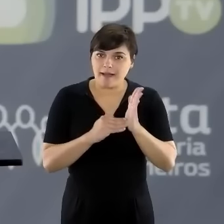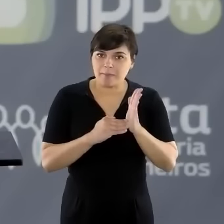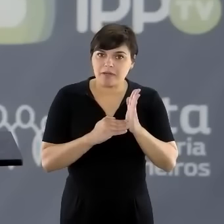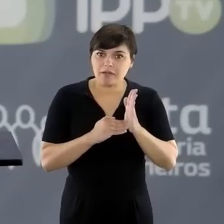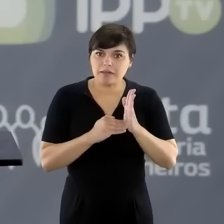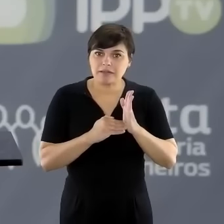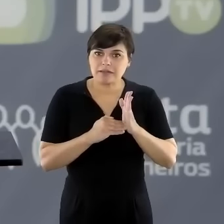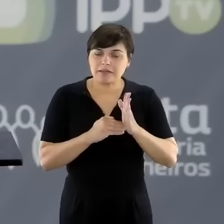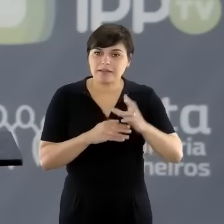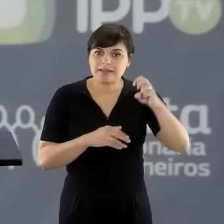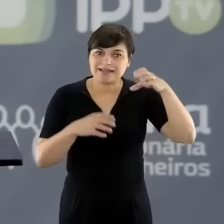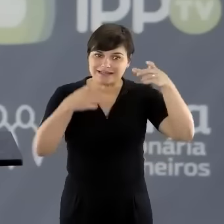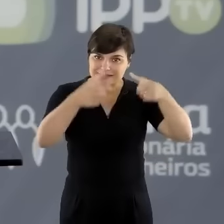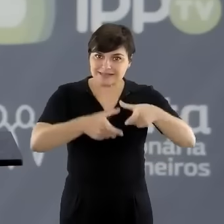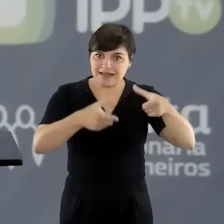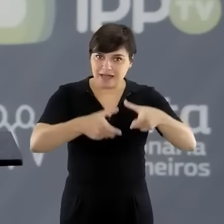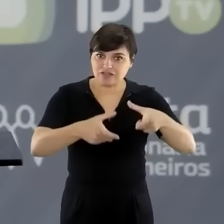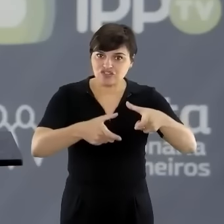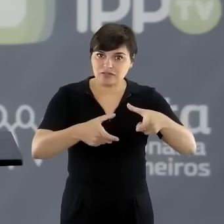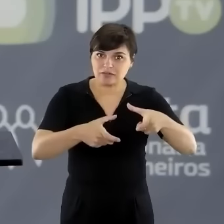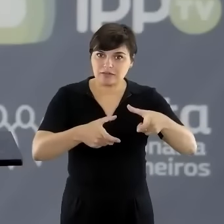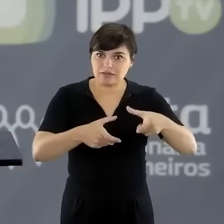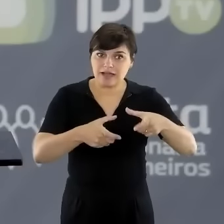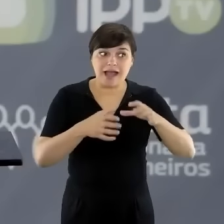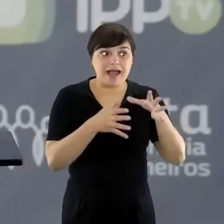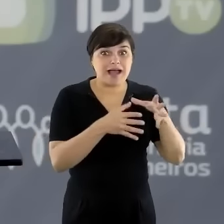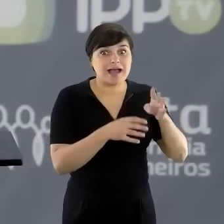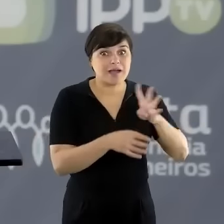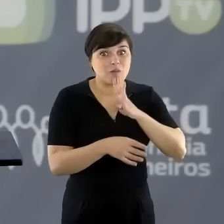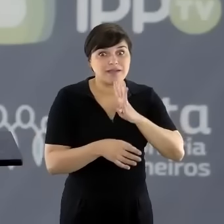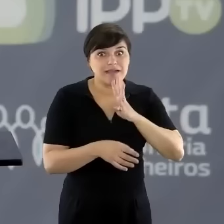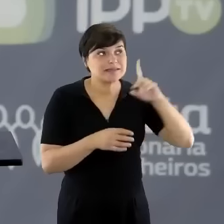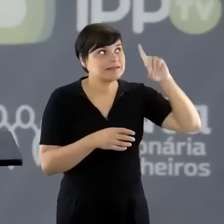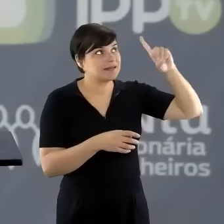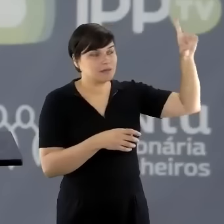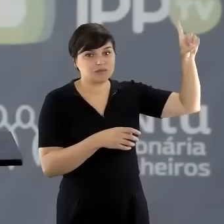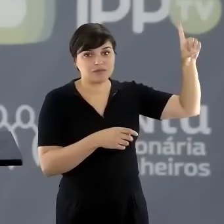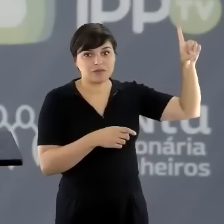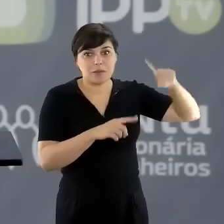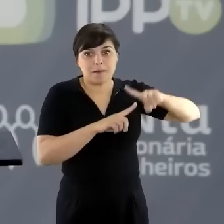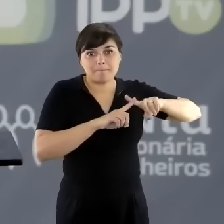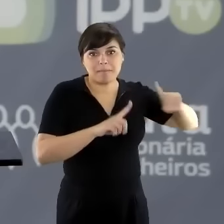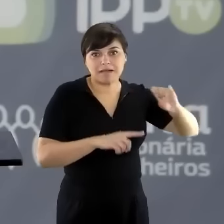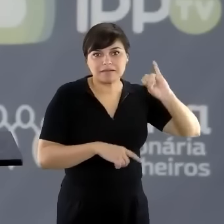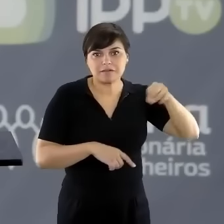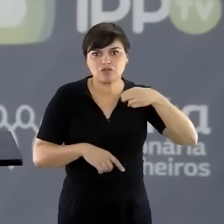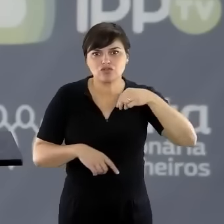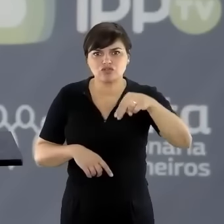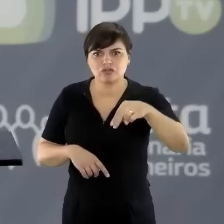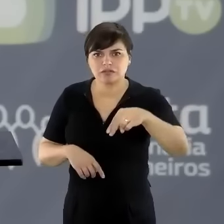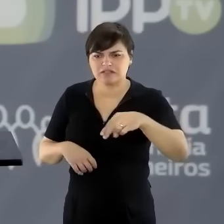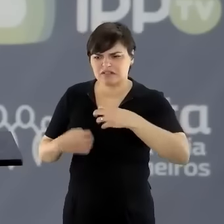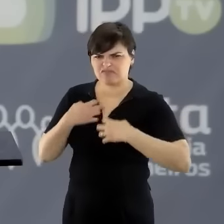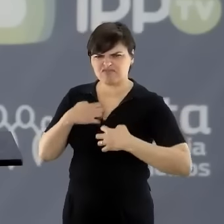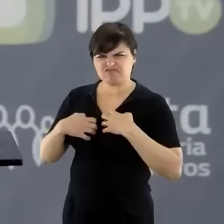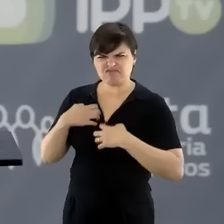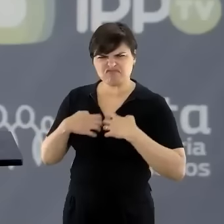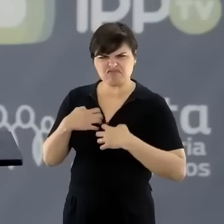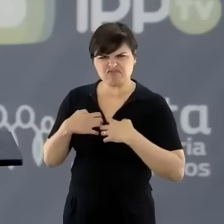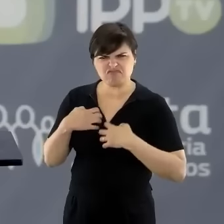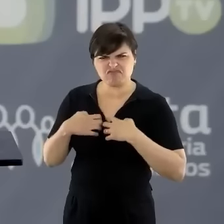Jonas então aqui já na introdução há três perigos a evitar primeiro o perigo de pregar aos